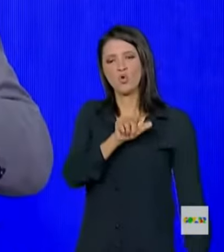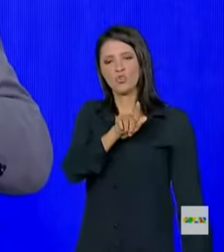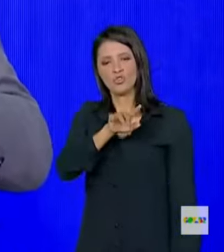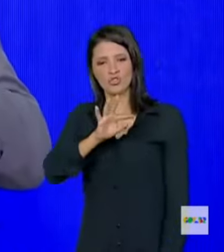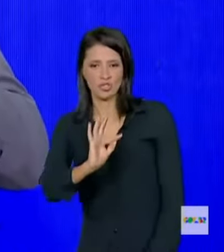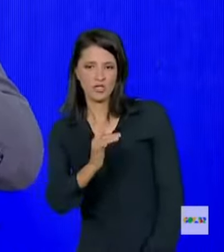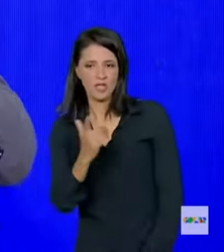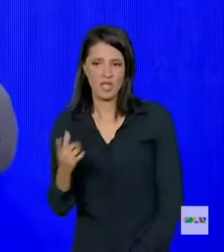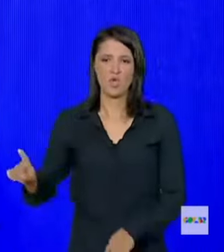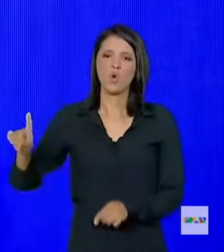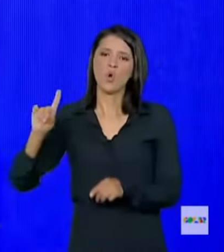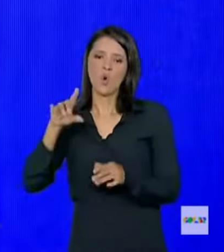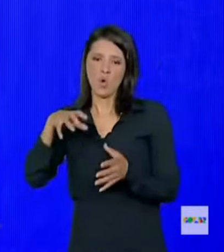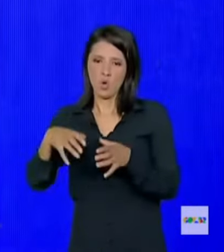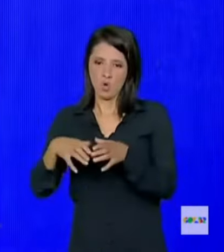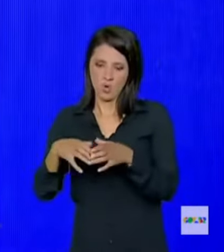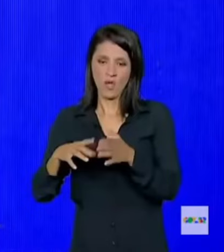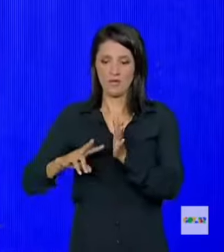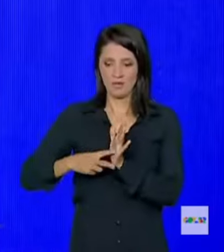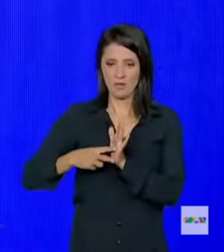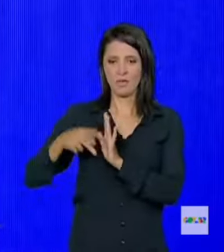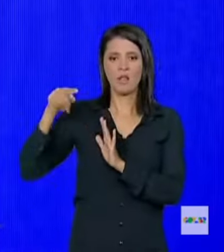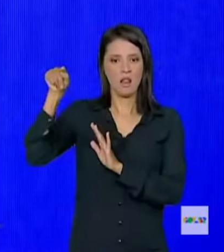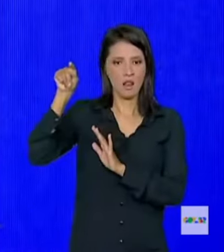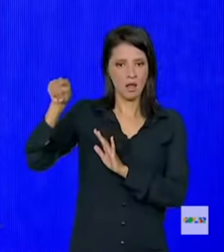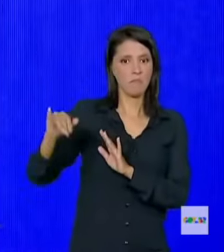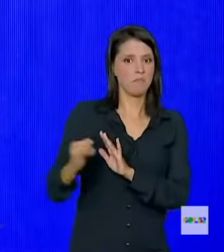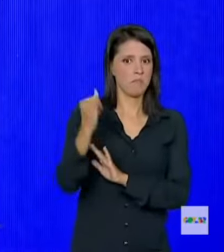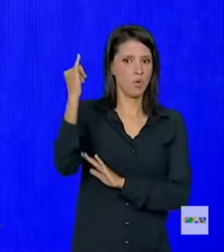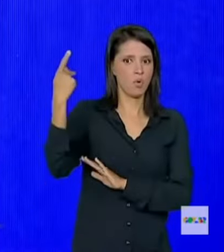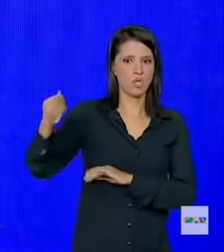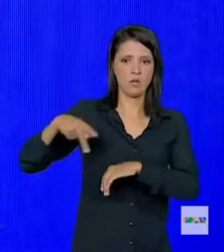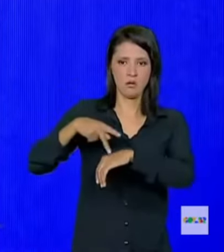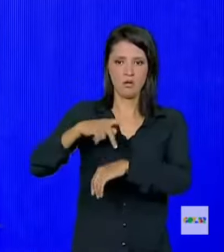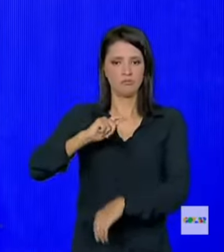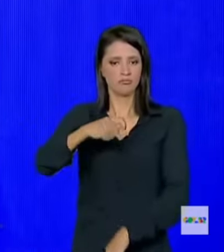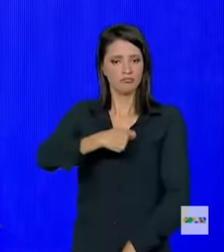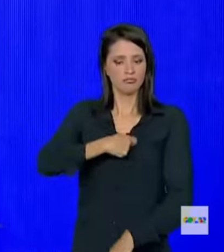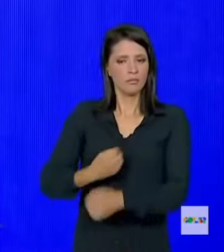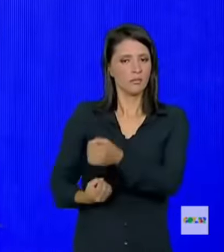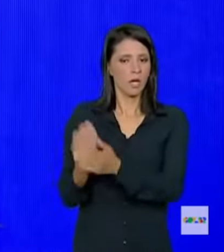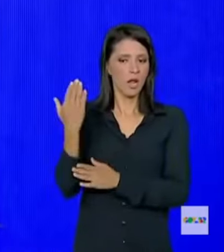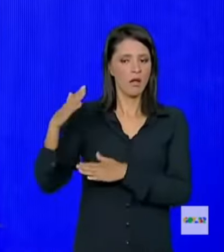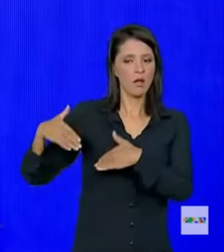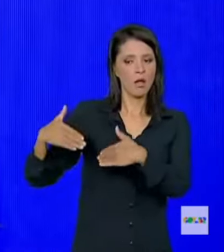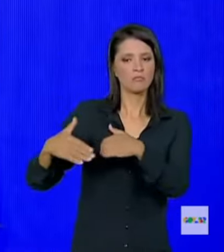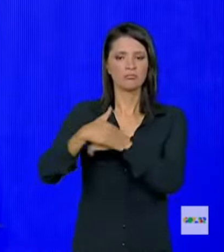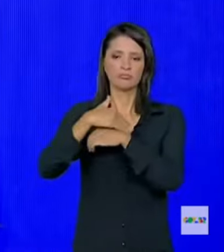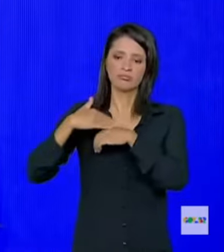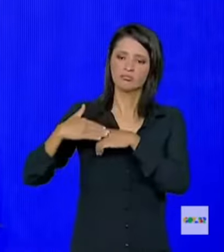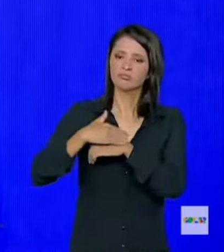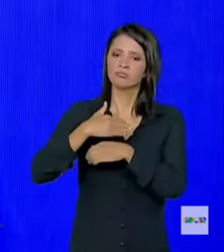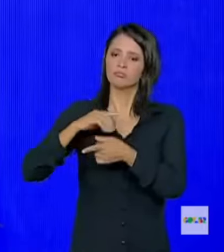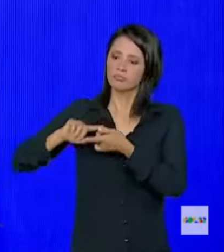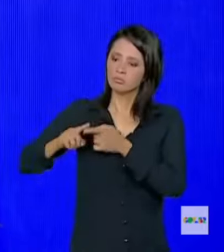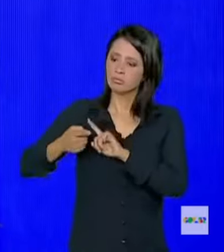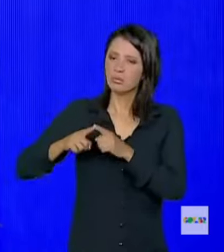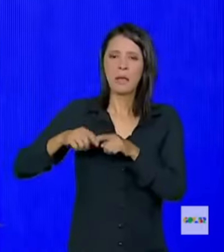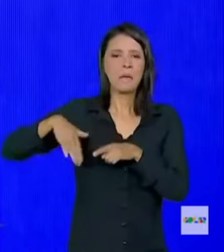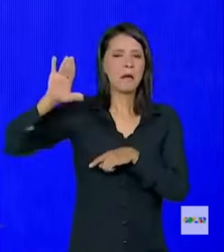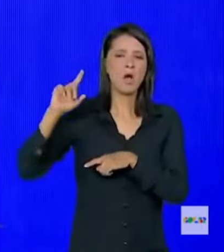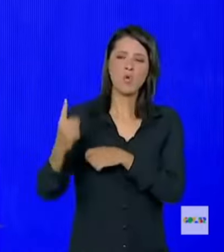comissões obreiras, que eram as duas centrais sindicais importantes na Espanha, estabeleceram um processo de conversação, levaram